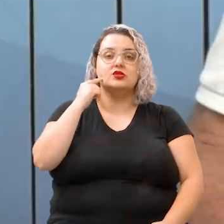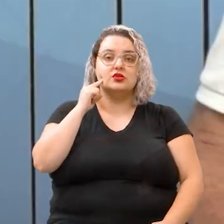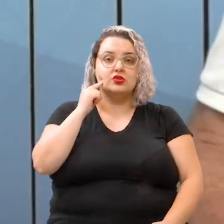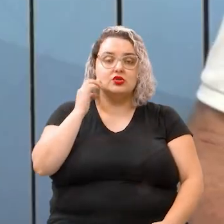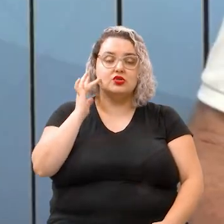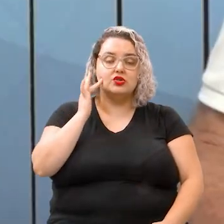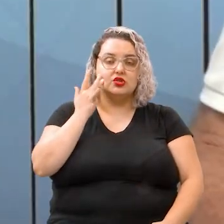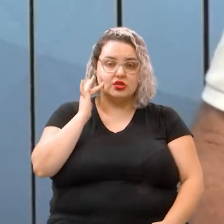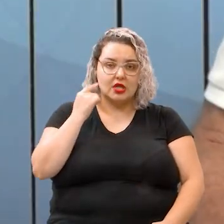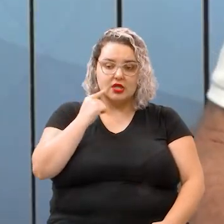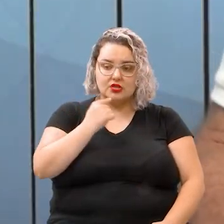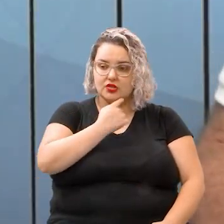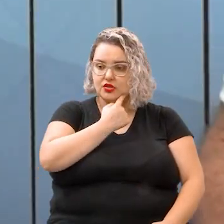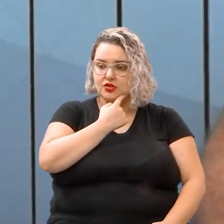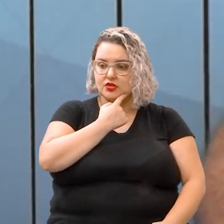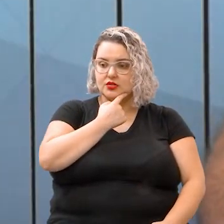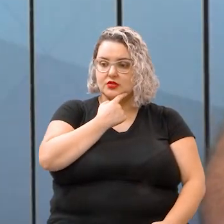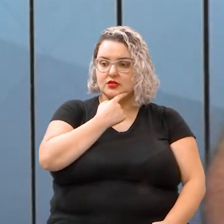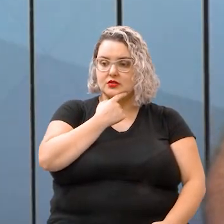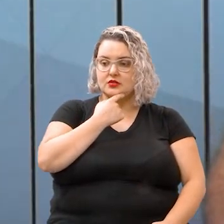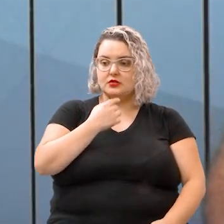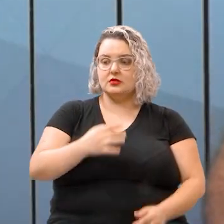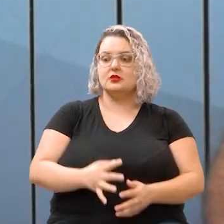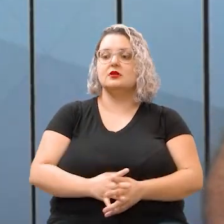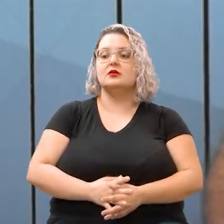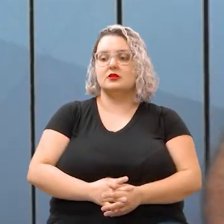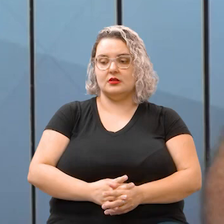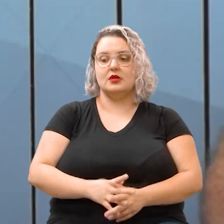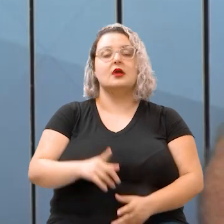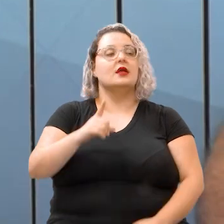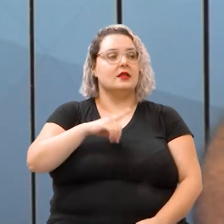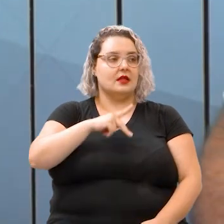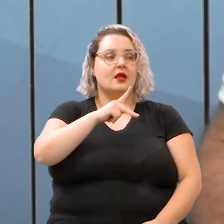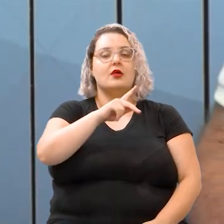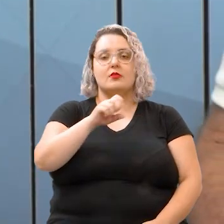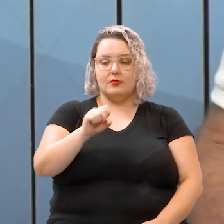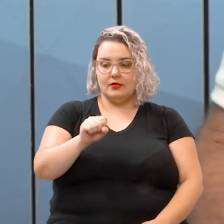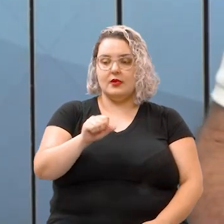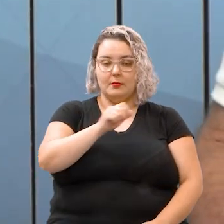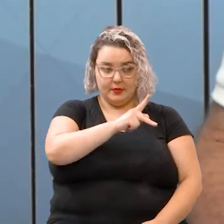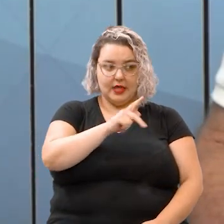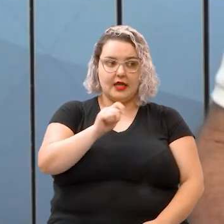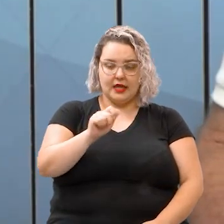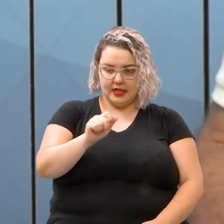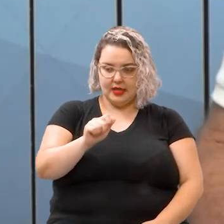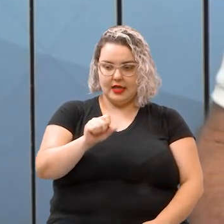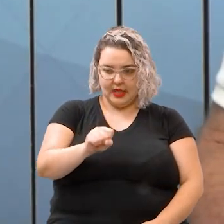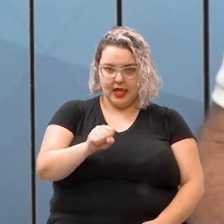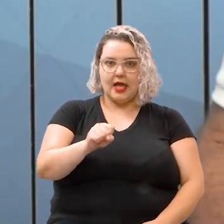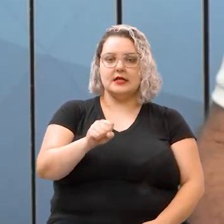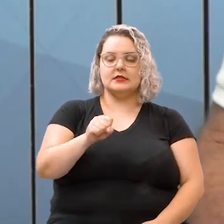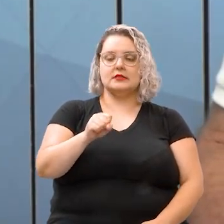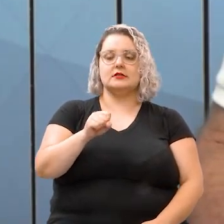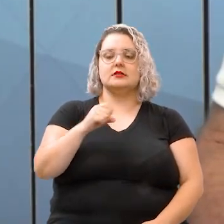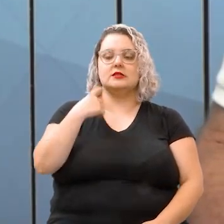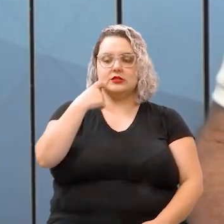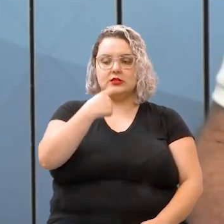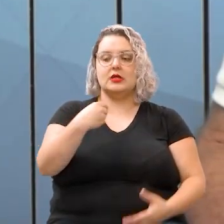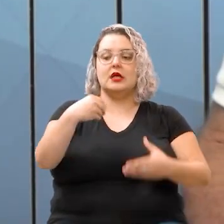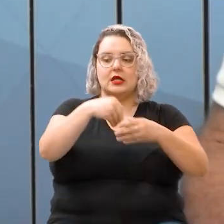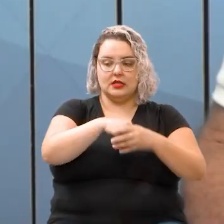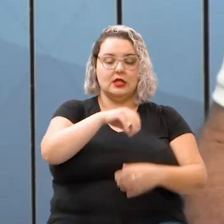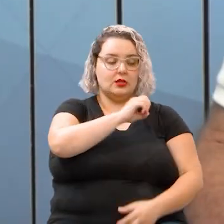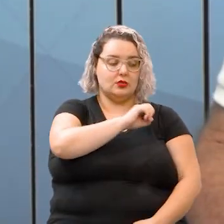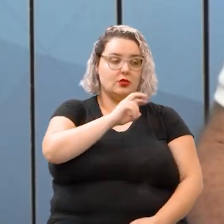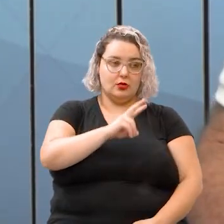na cidade, acho que é importante a gente pontuar também. Sim. A gente tem um pronto-socorro odontológico atualmente já em funcionamento dentro do ambulatório